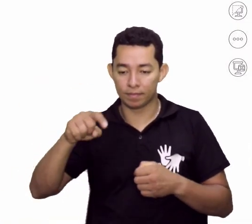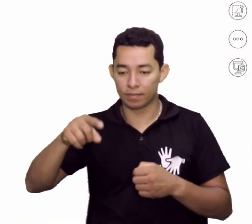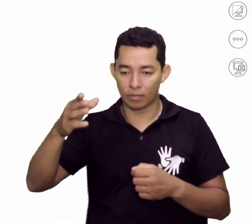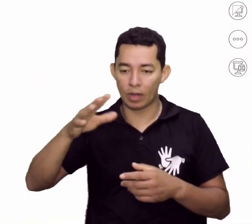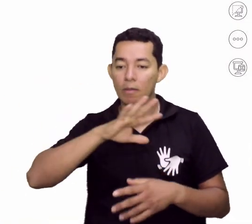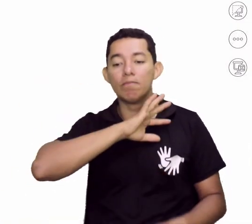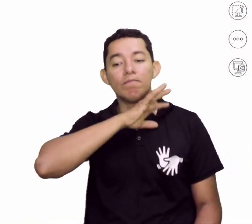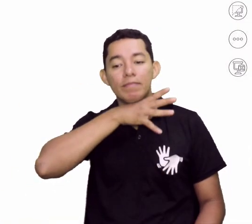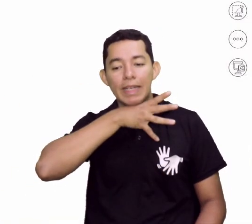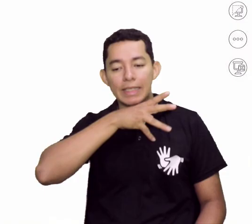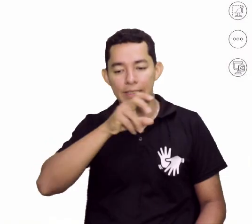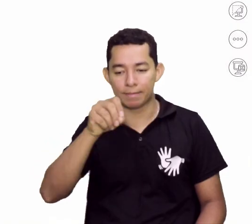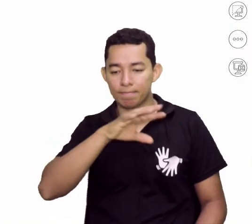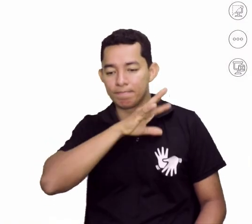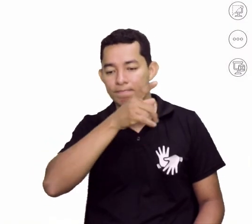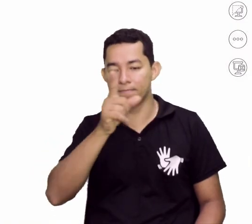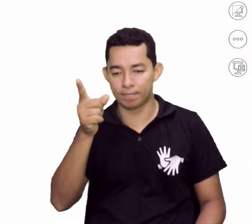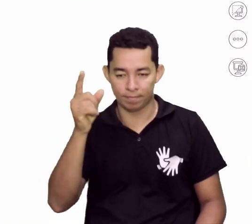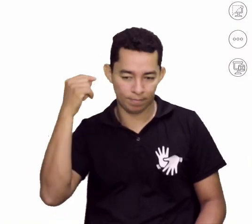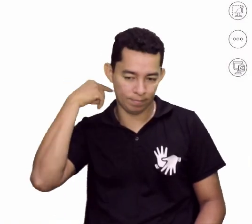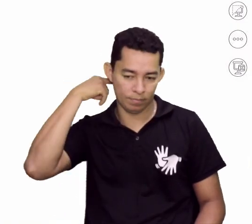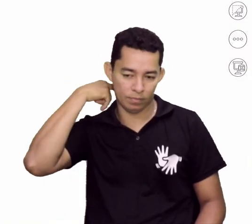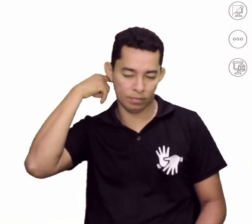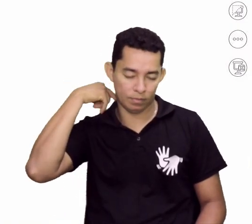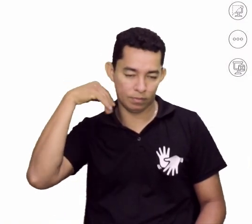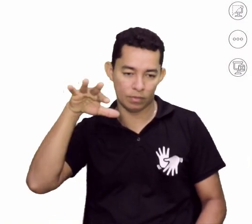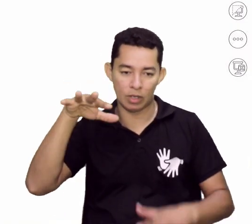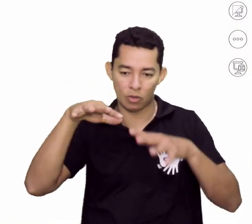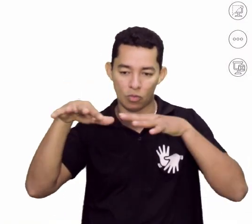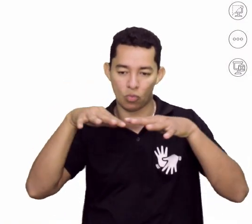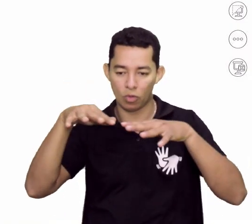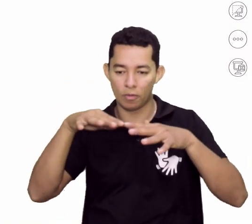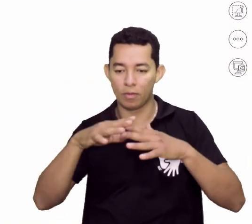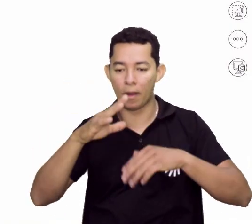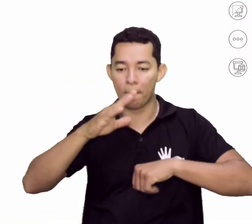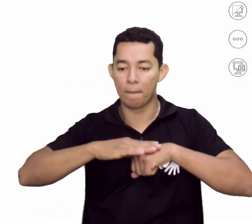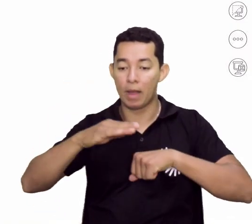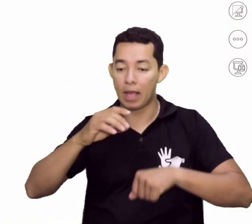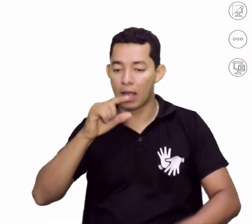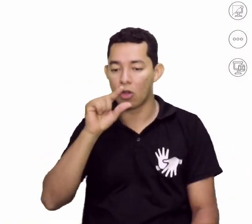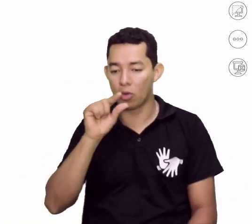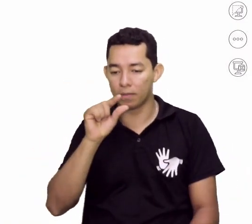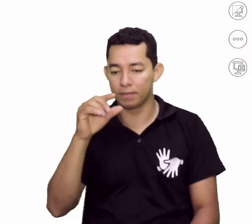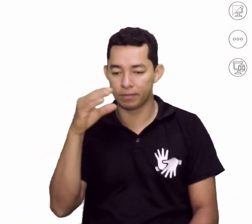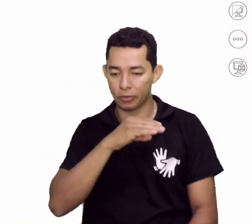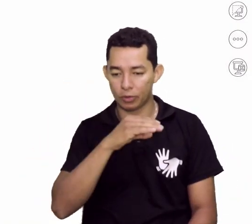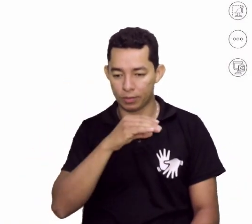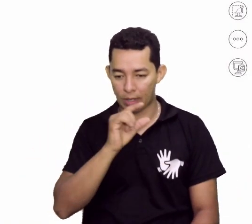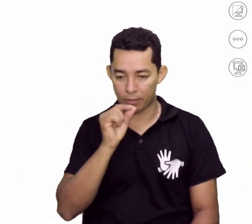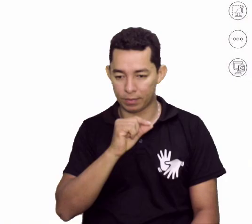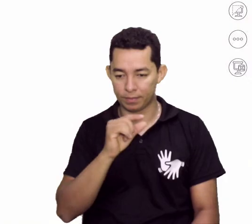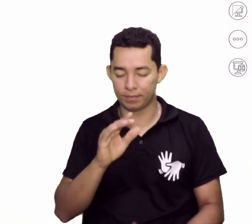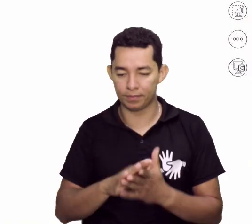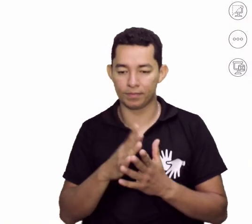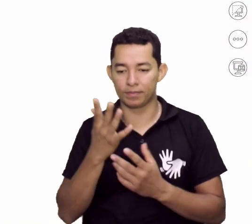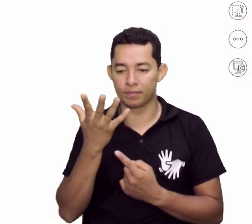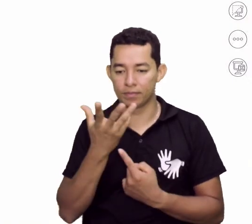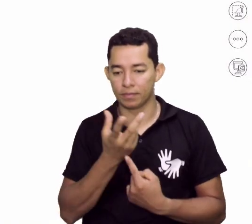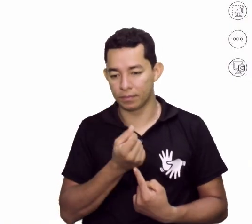O fauvismo foi um dos movimentos mais breves, né, da arte moderna do